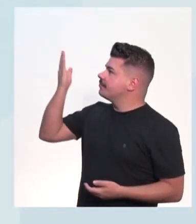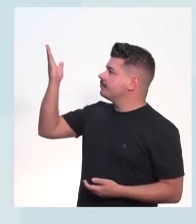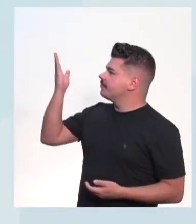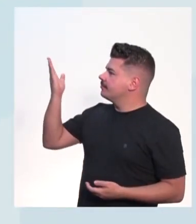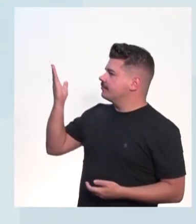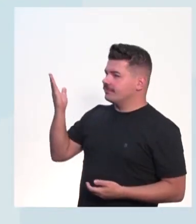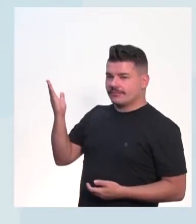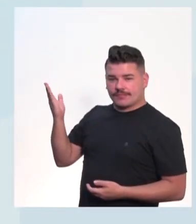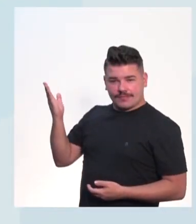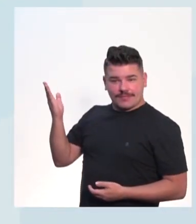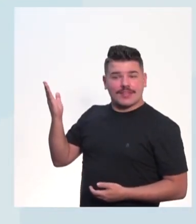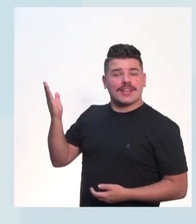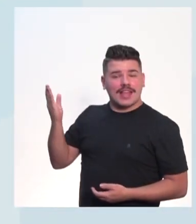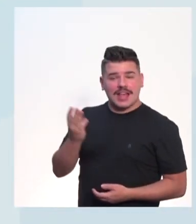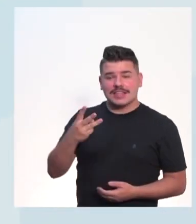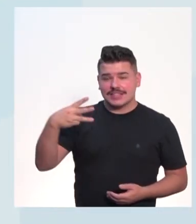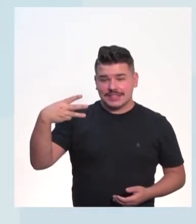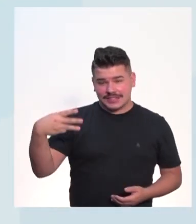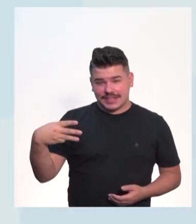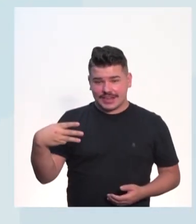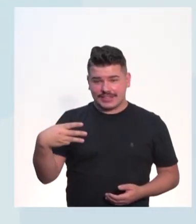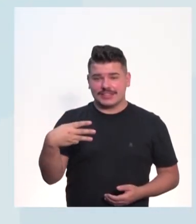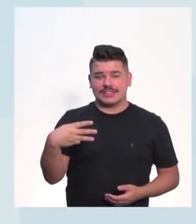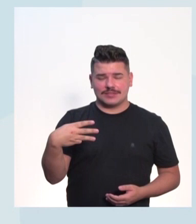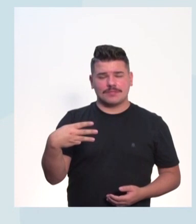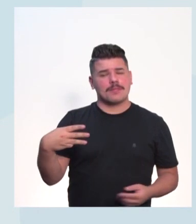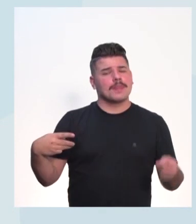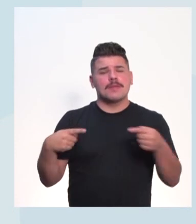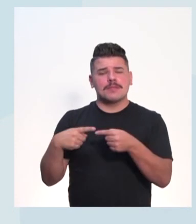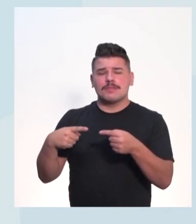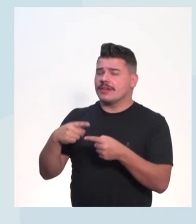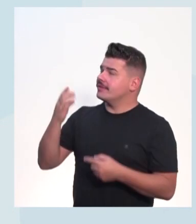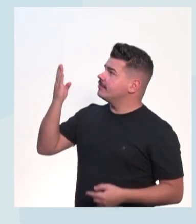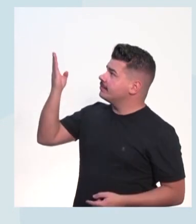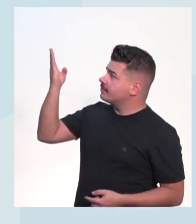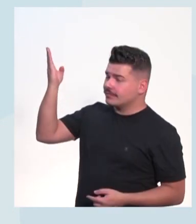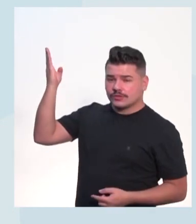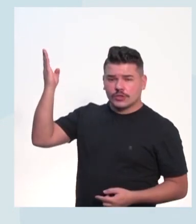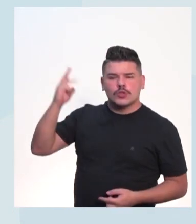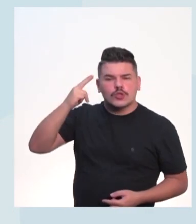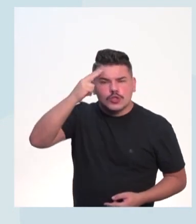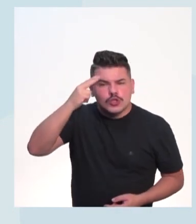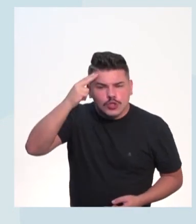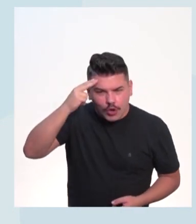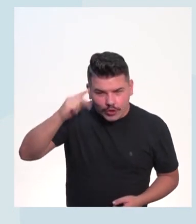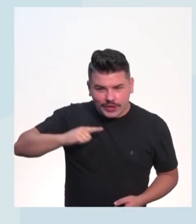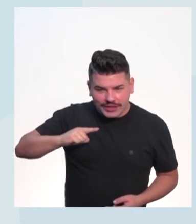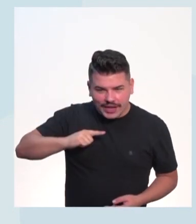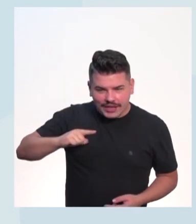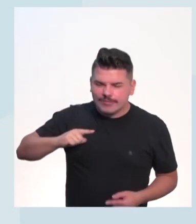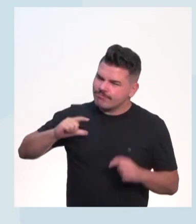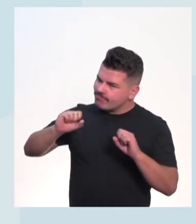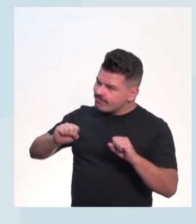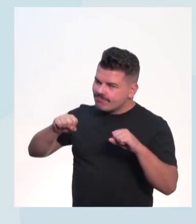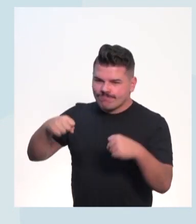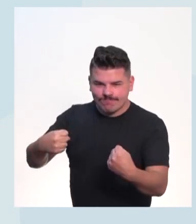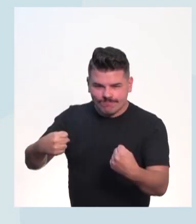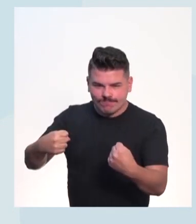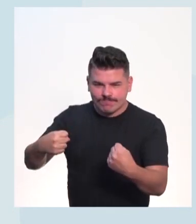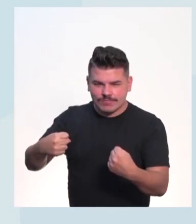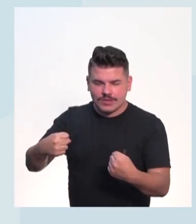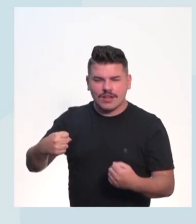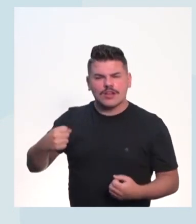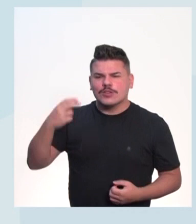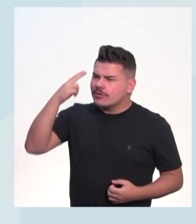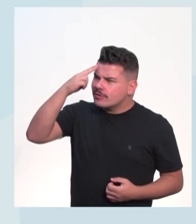estudos, a gente pode elencar 3. Primeiro, atingir os nossos sonhos e objetivos de vida. Atingir